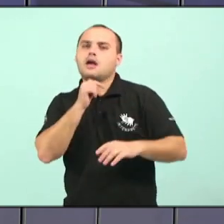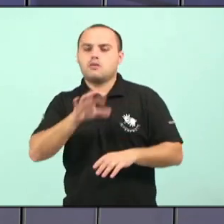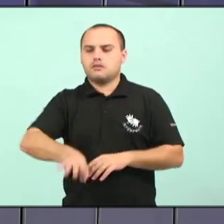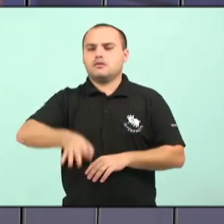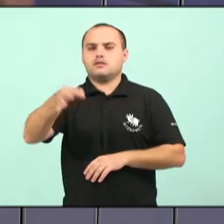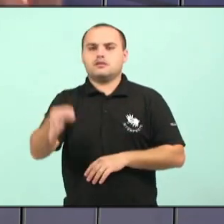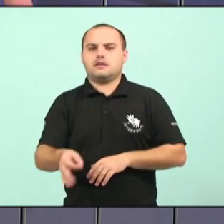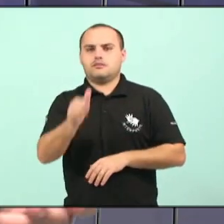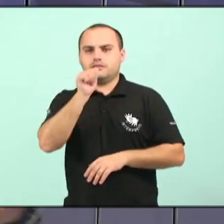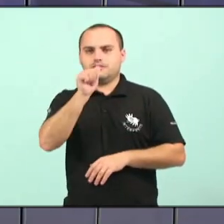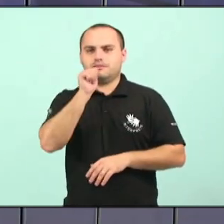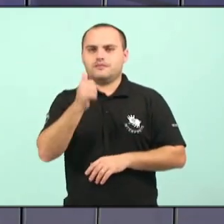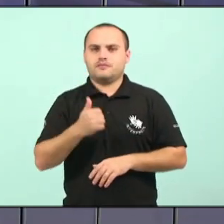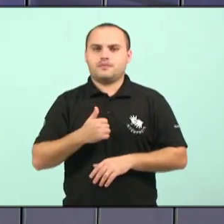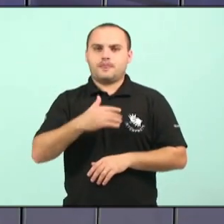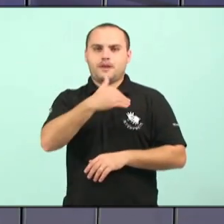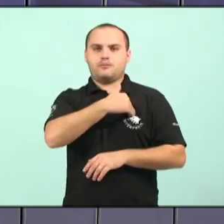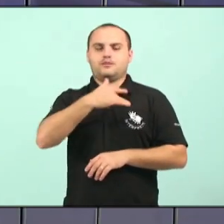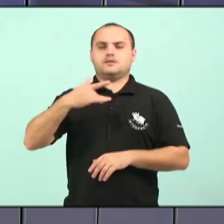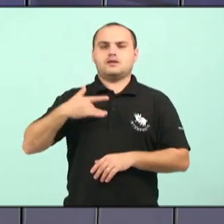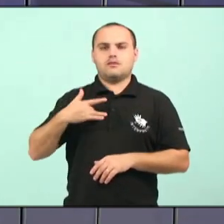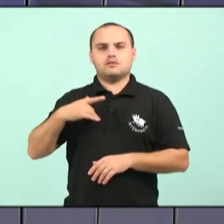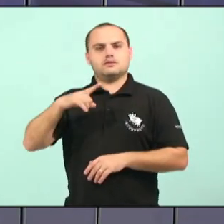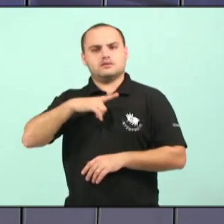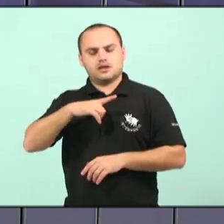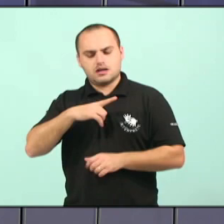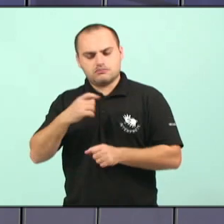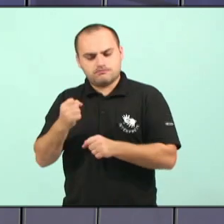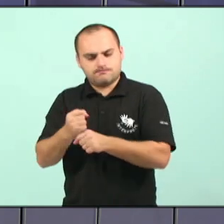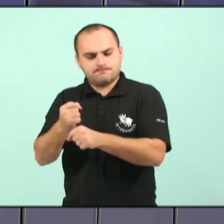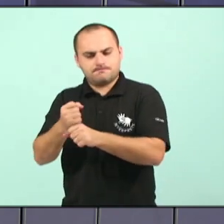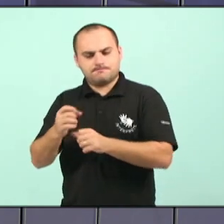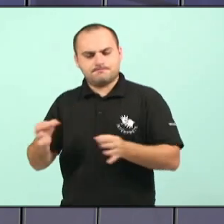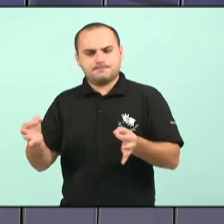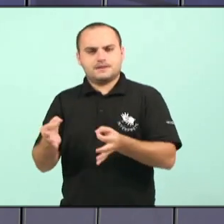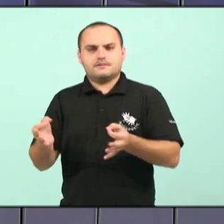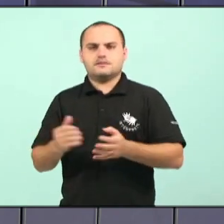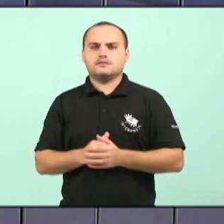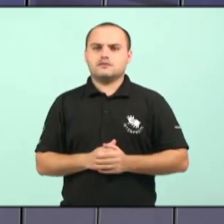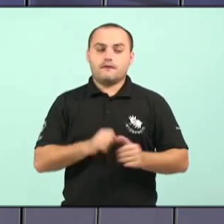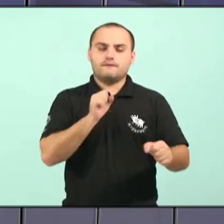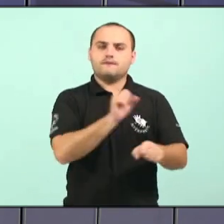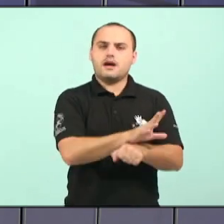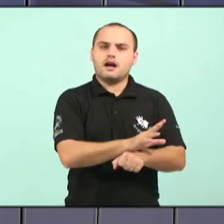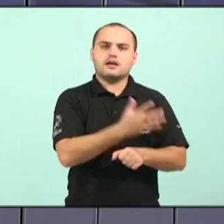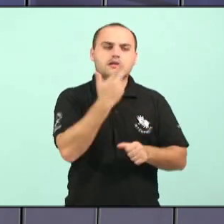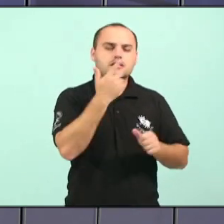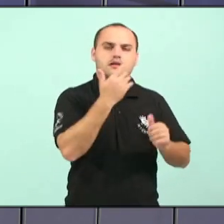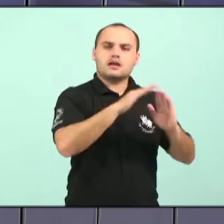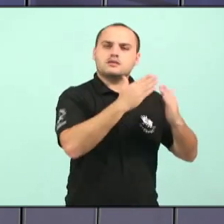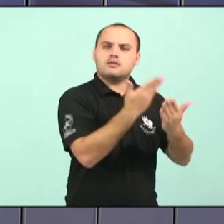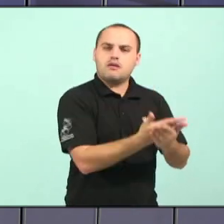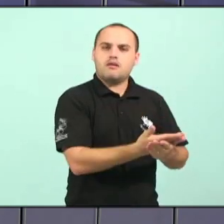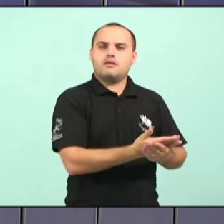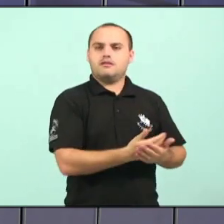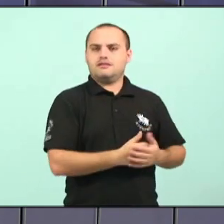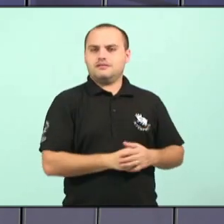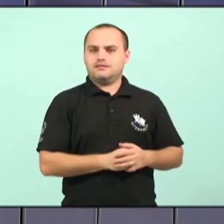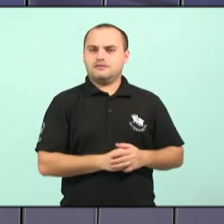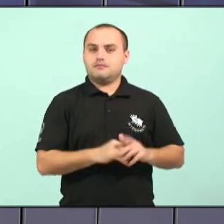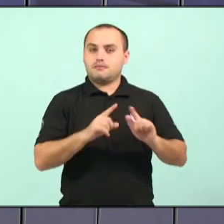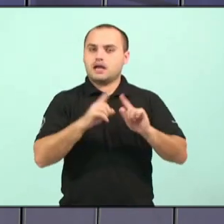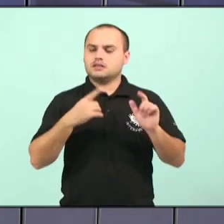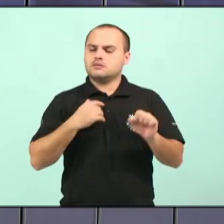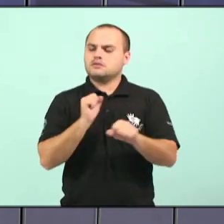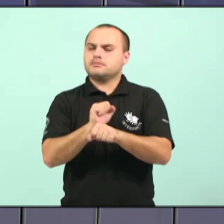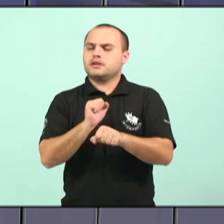qualidade, espera que os postos de saúde funcionem com excelência, que tenha vaga nas creches para os seus filhos, mas ela espera que tudo isso seja feito